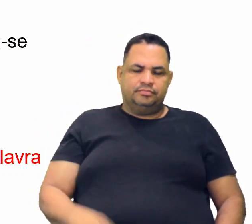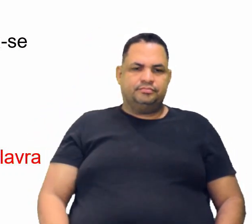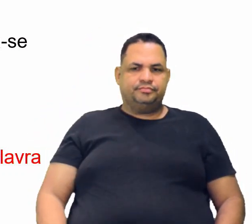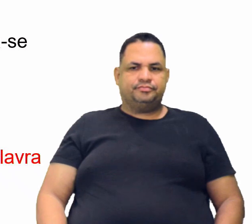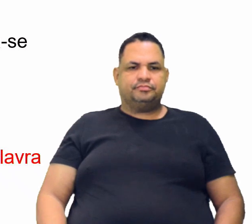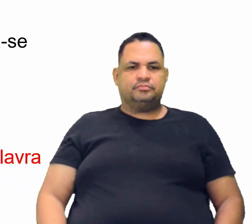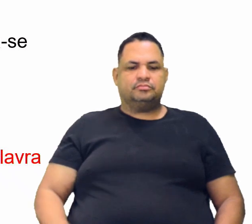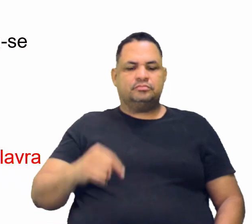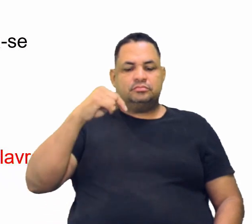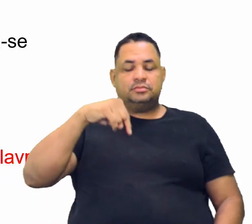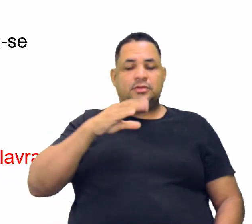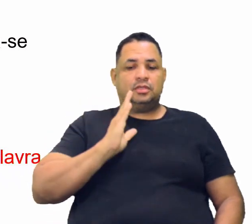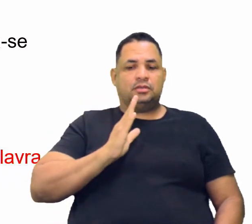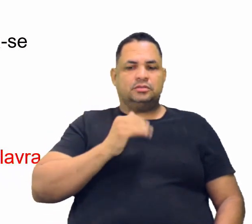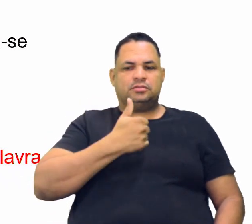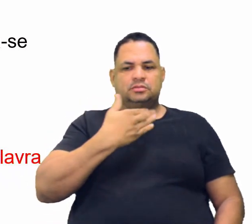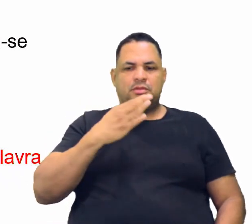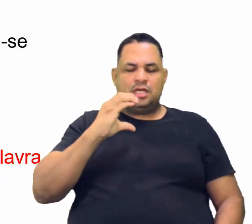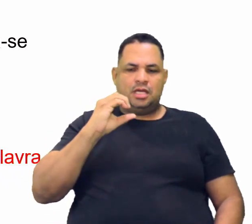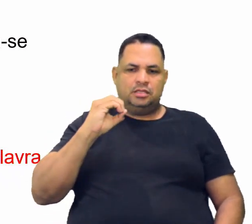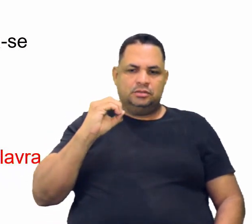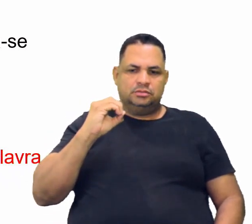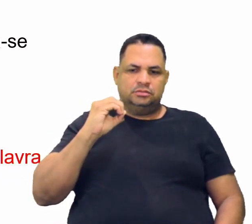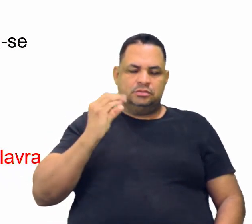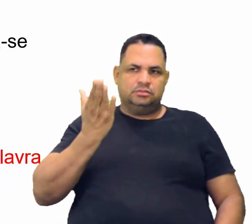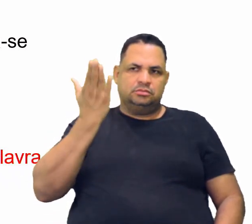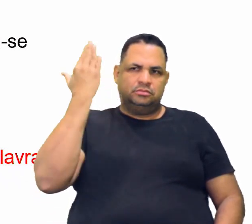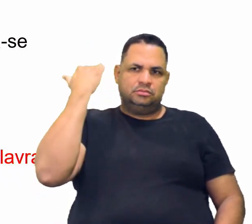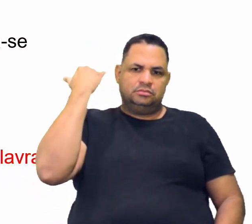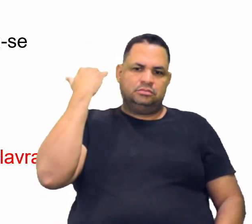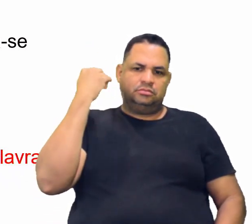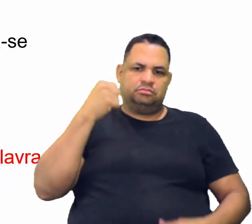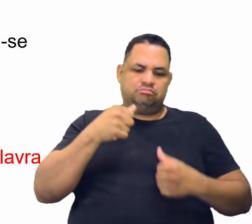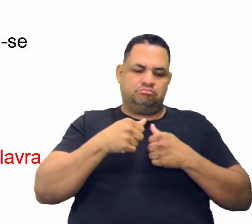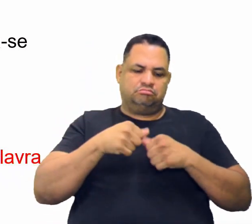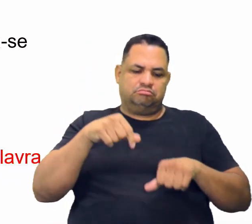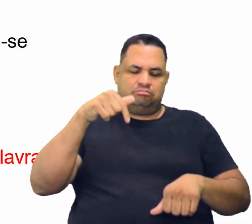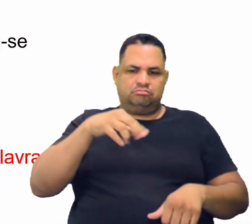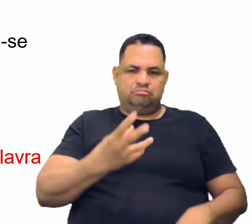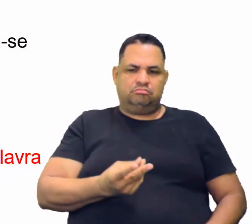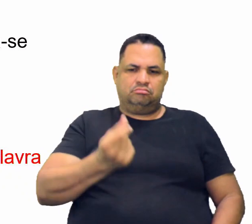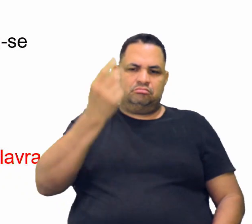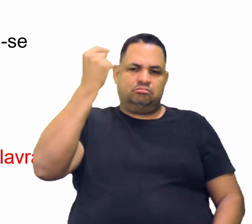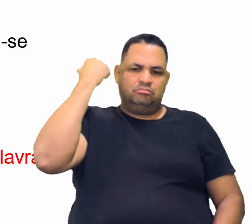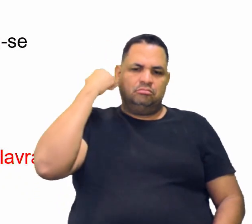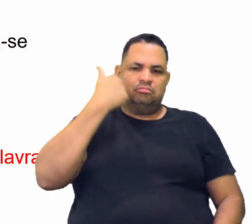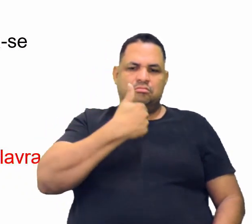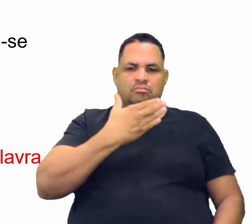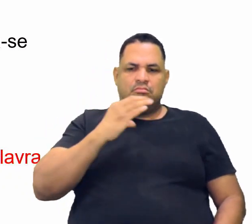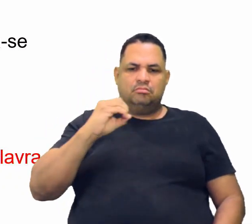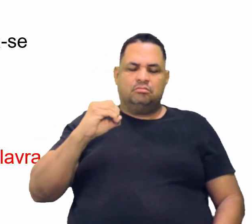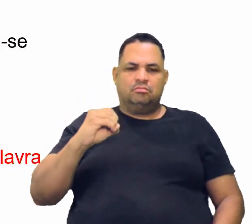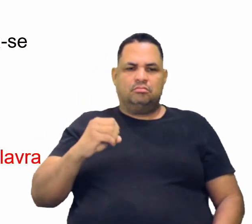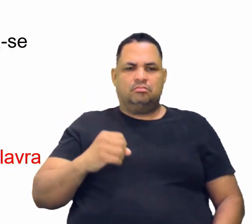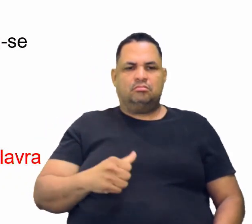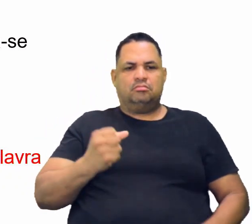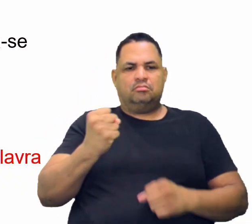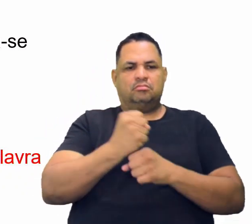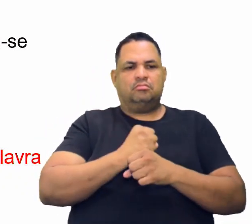Estive aqui faz 10 anos, ó. Você faz a troquinha. Se encaixou certinho,